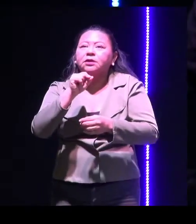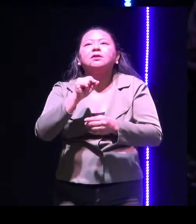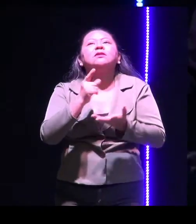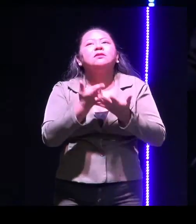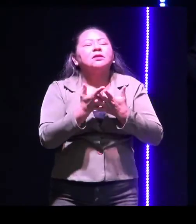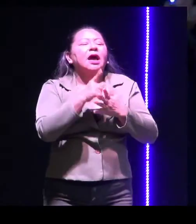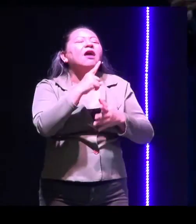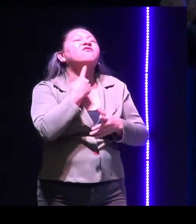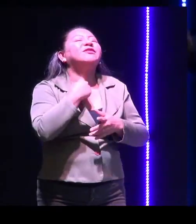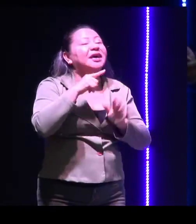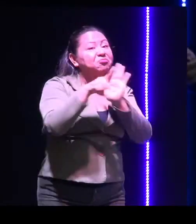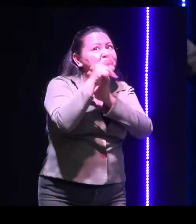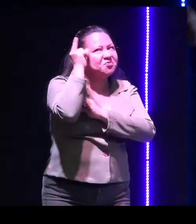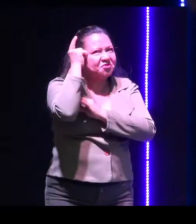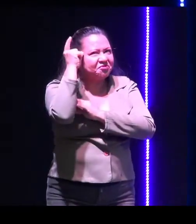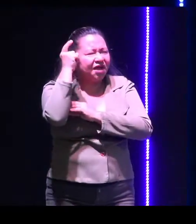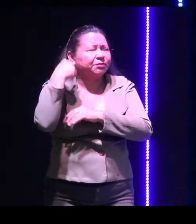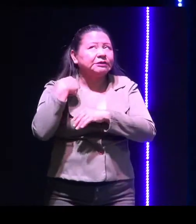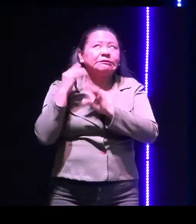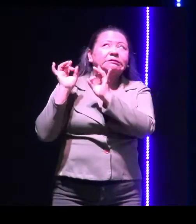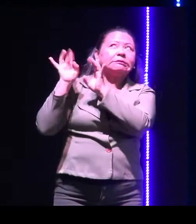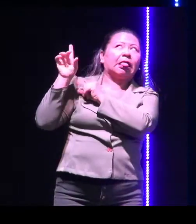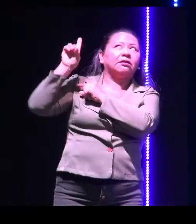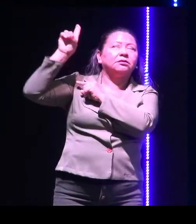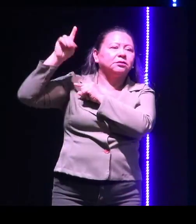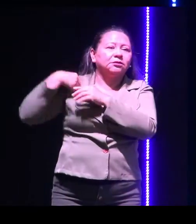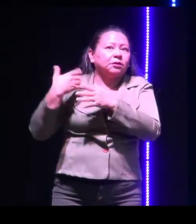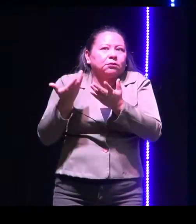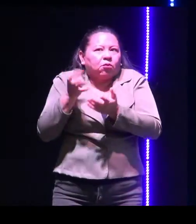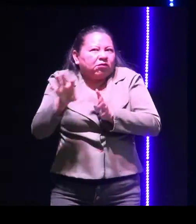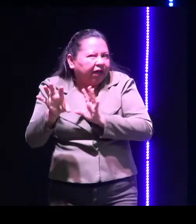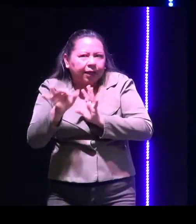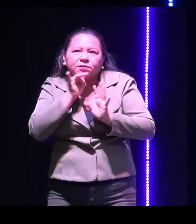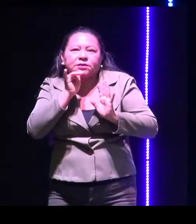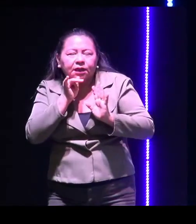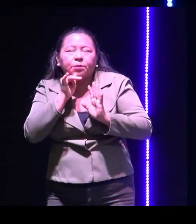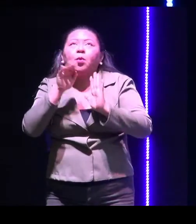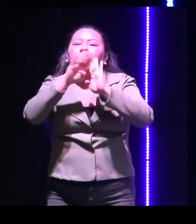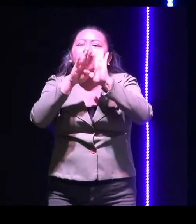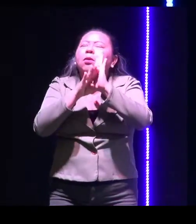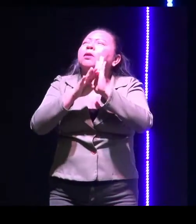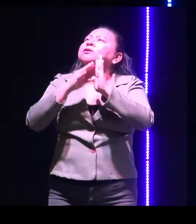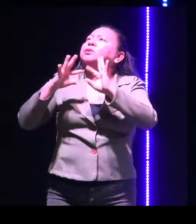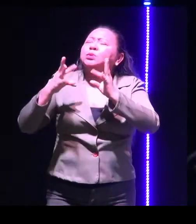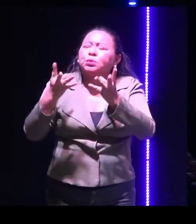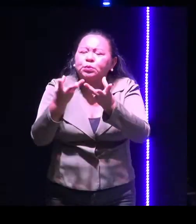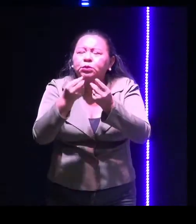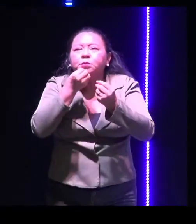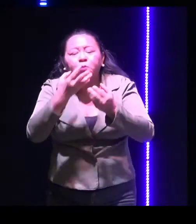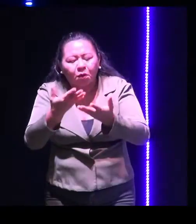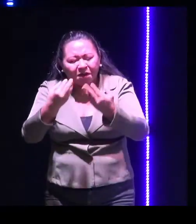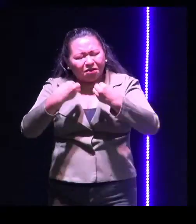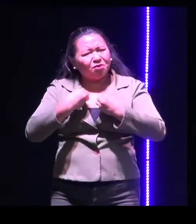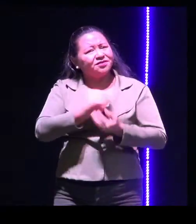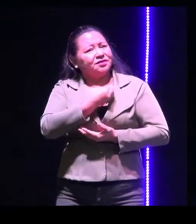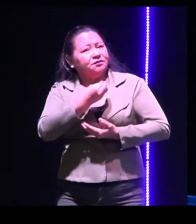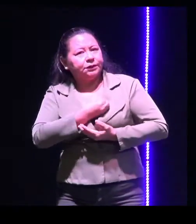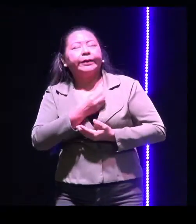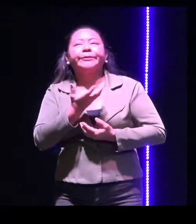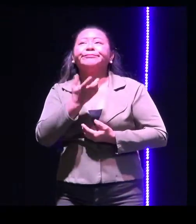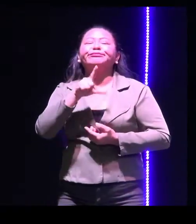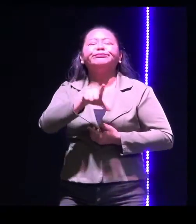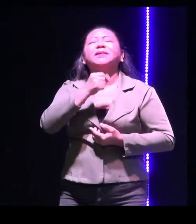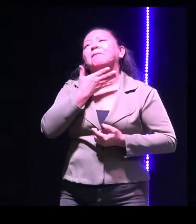de Deus, quando nós escolhemos não viver os propósitos que Deus tem para nós, quando nós escolhemos viver uma vida de